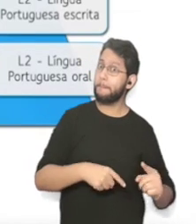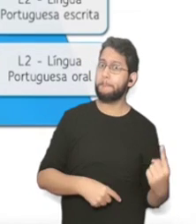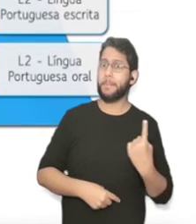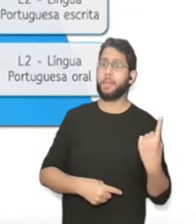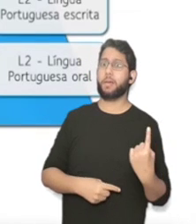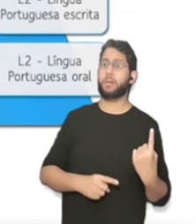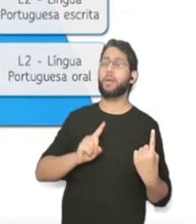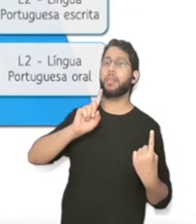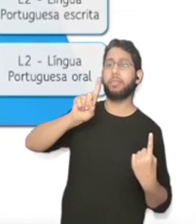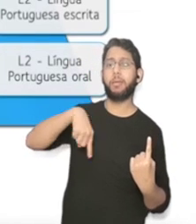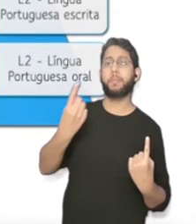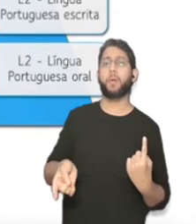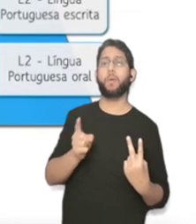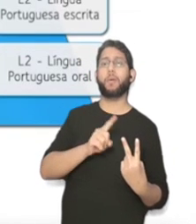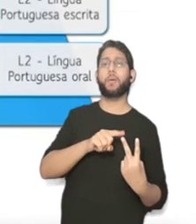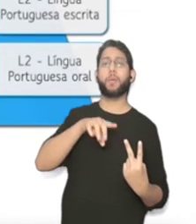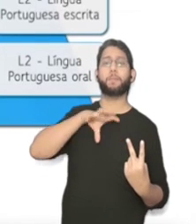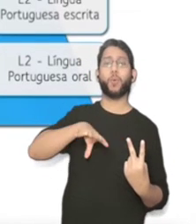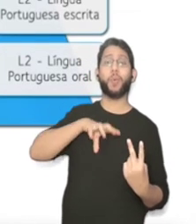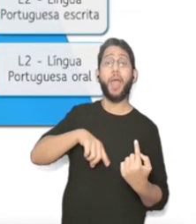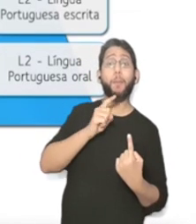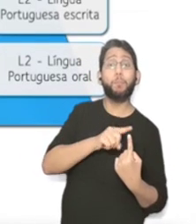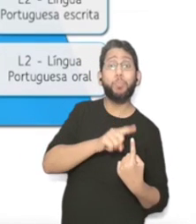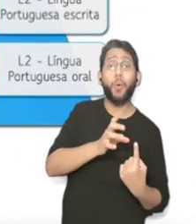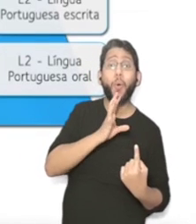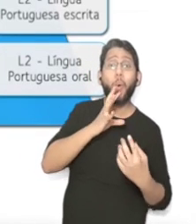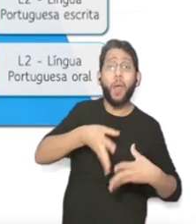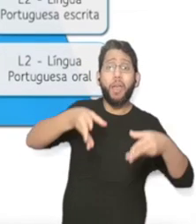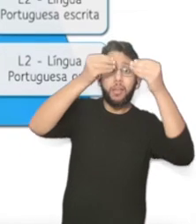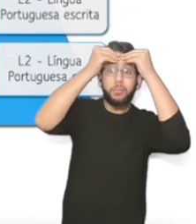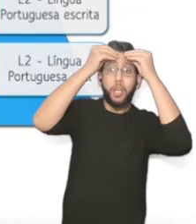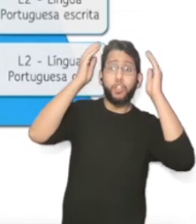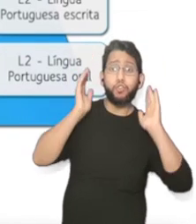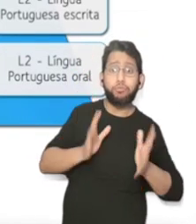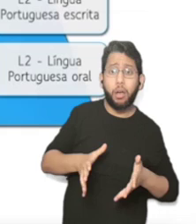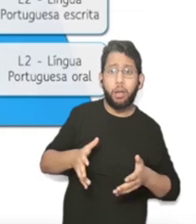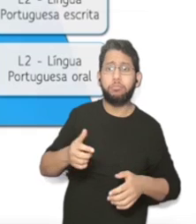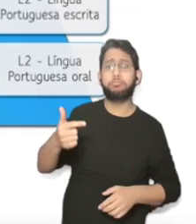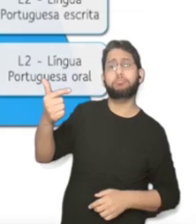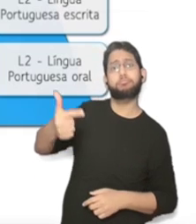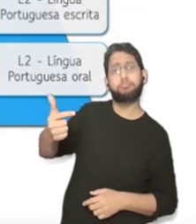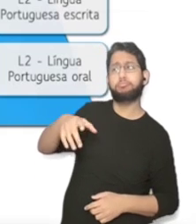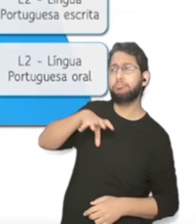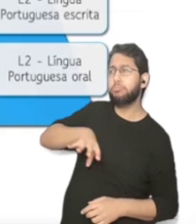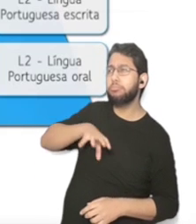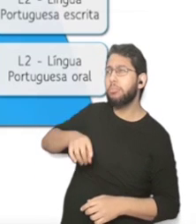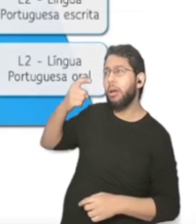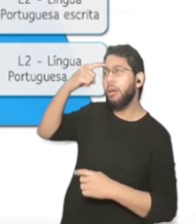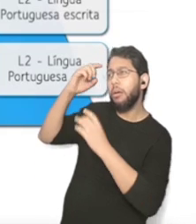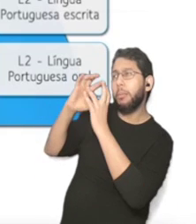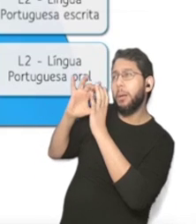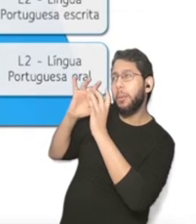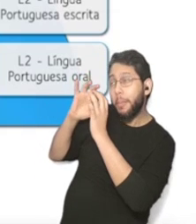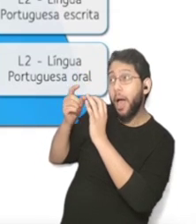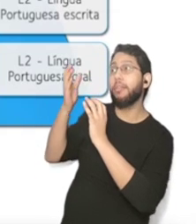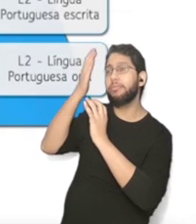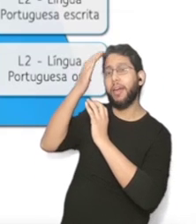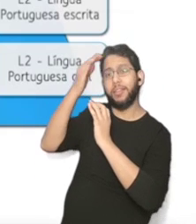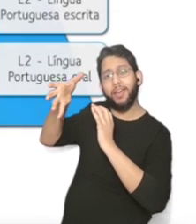aprender o português e que isso seja valorizado. Mas só vai conseguir ser alcançado se as pessoas envolvidas com o seu processo educacional